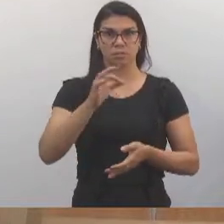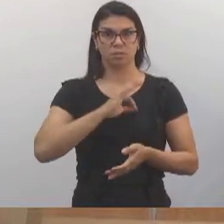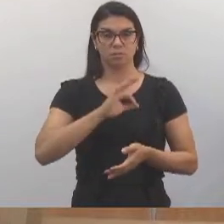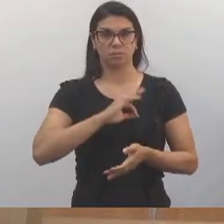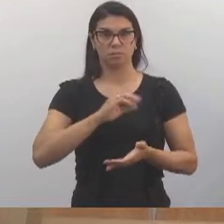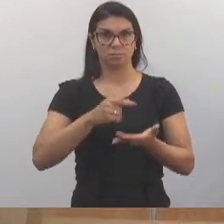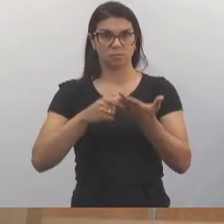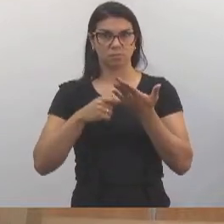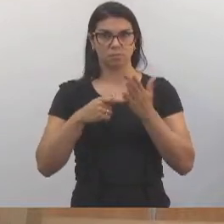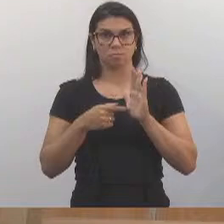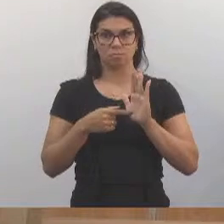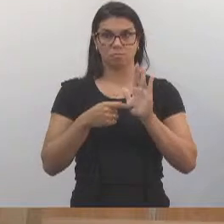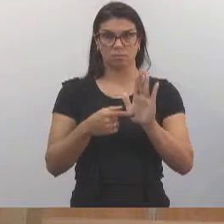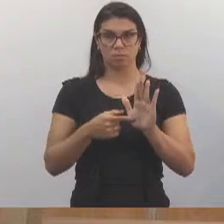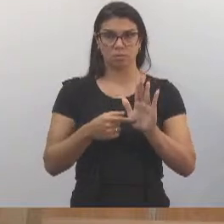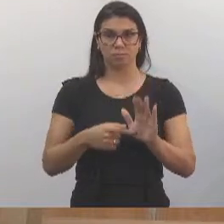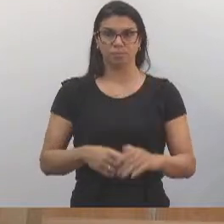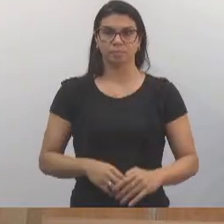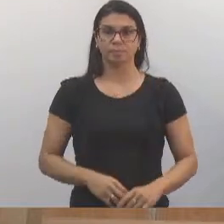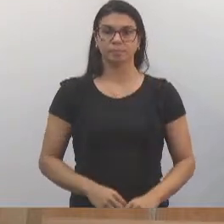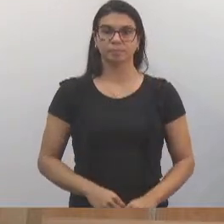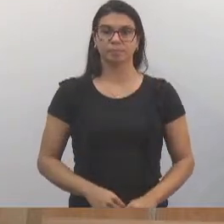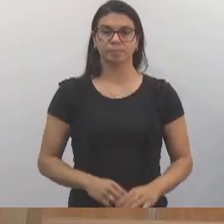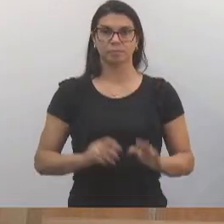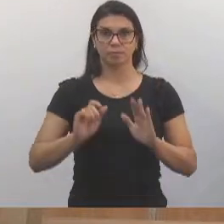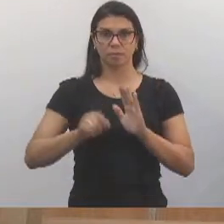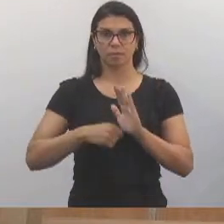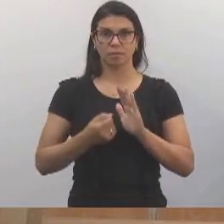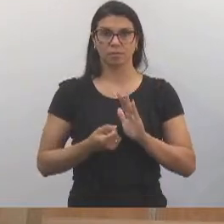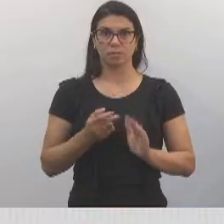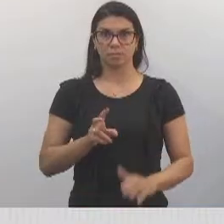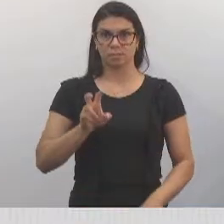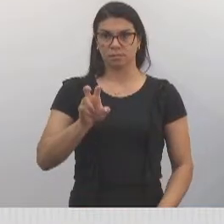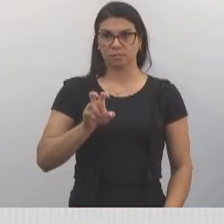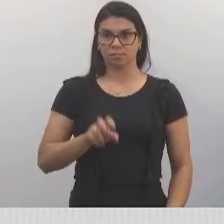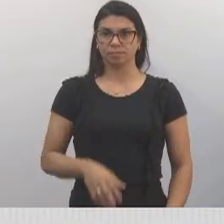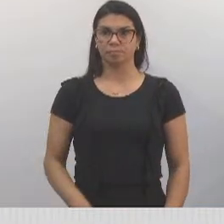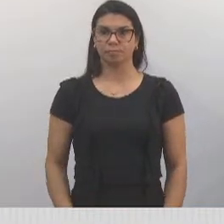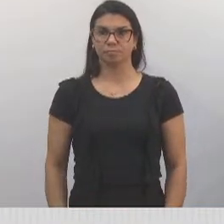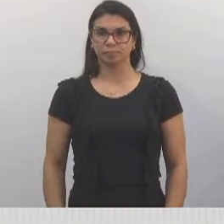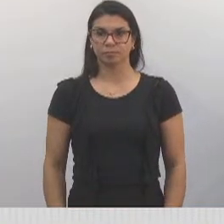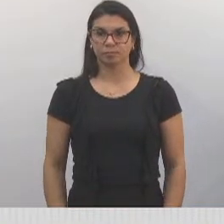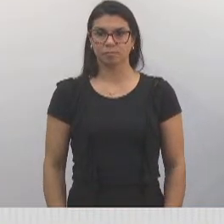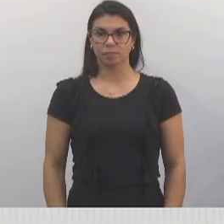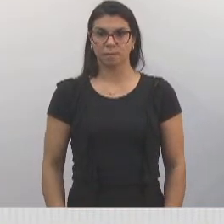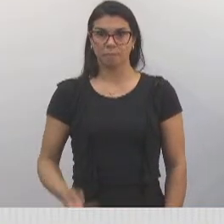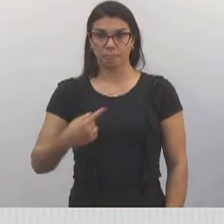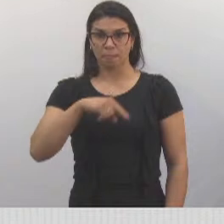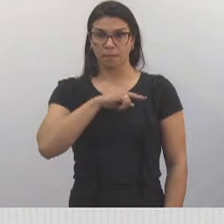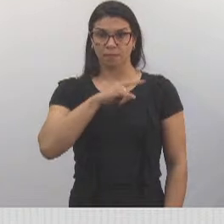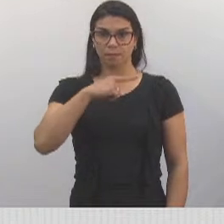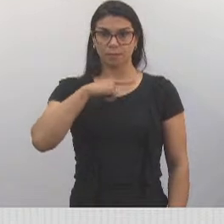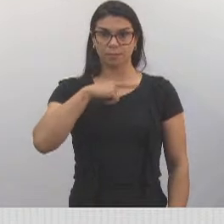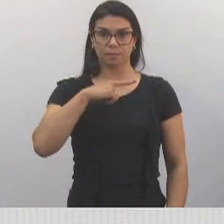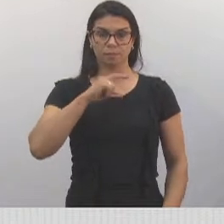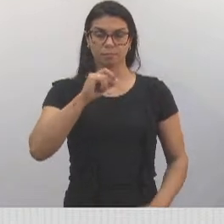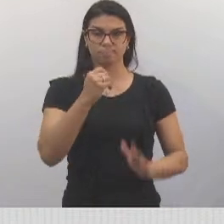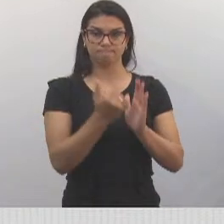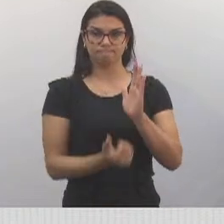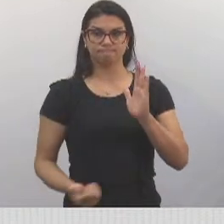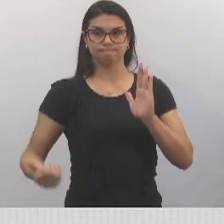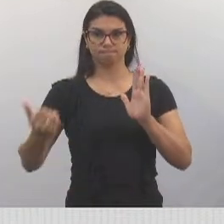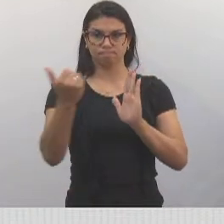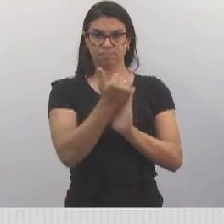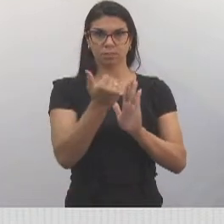nos apresentou. Pode colocar o slide número 5, por favor. Nós tivemos um aumento